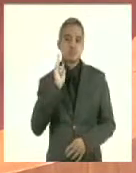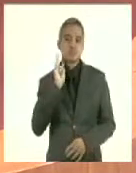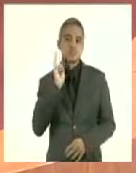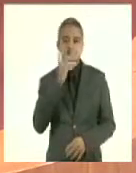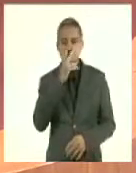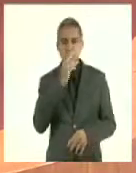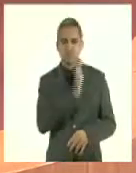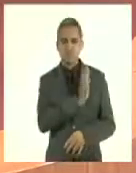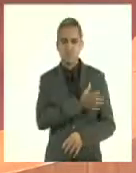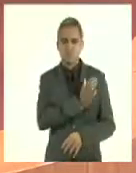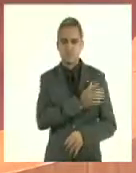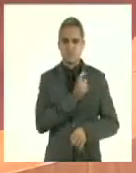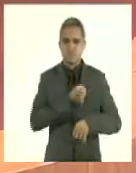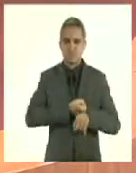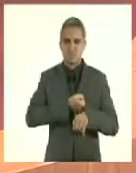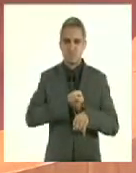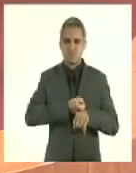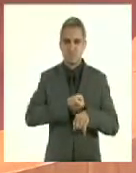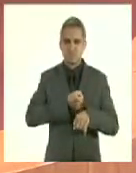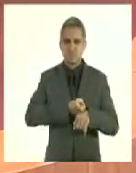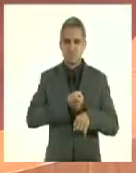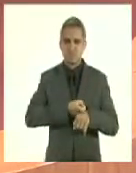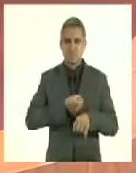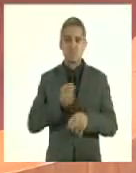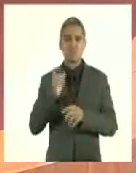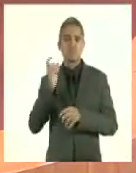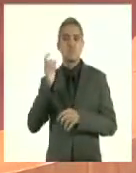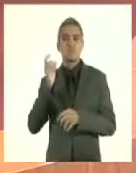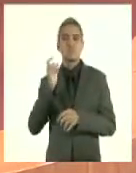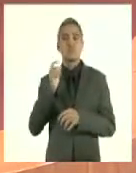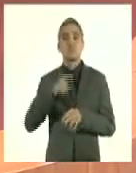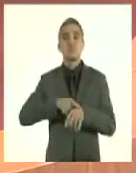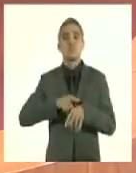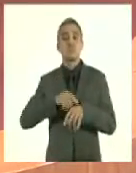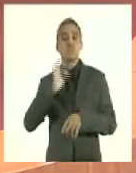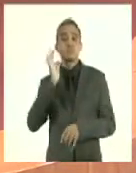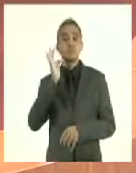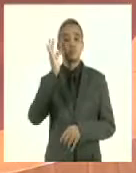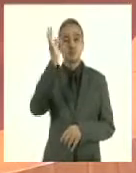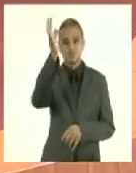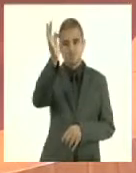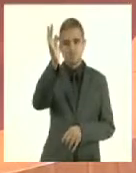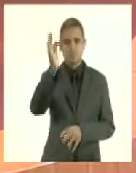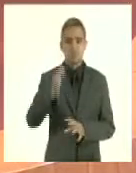empedernido para um momento futuro